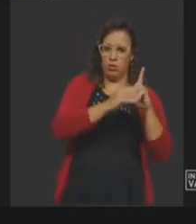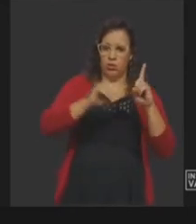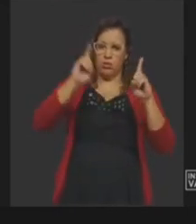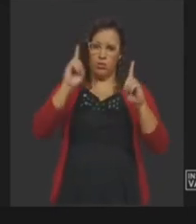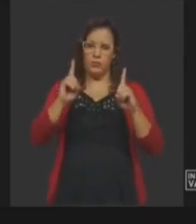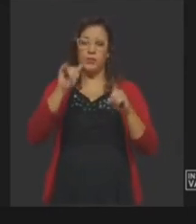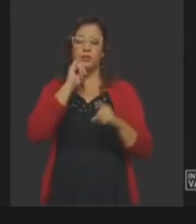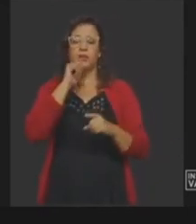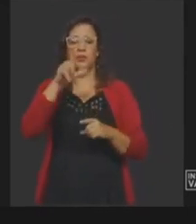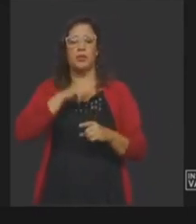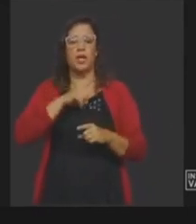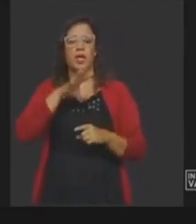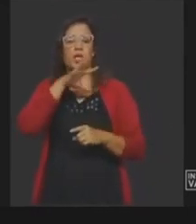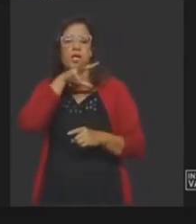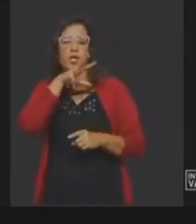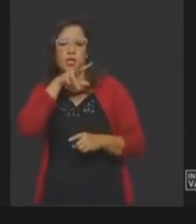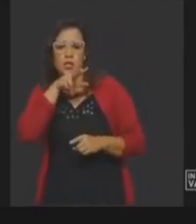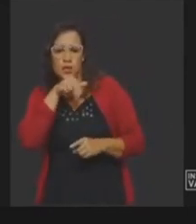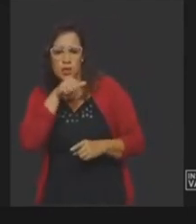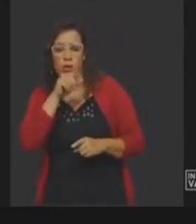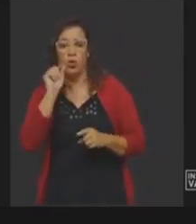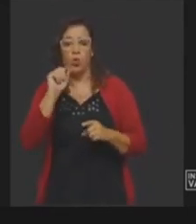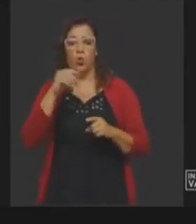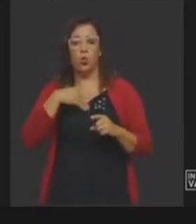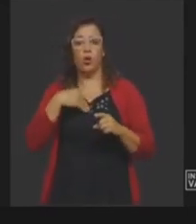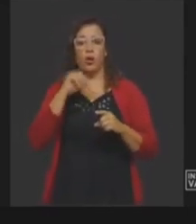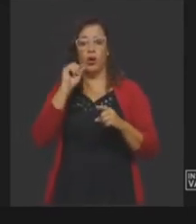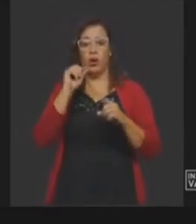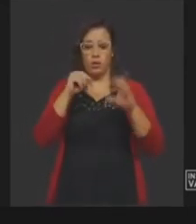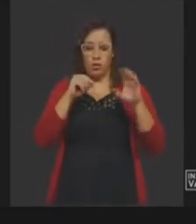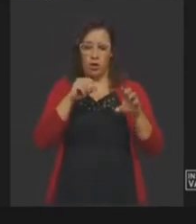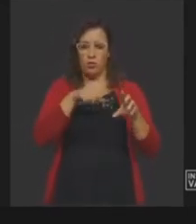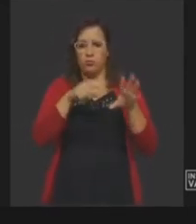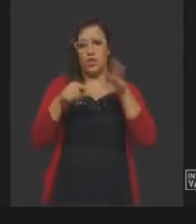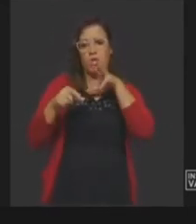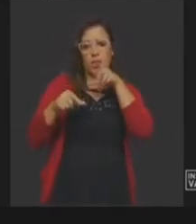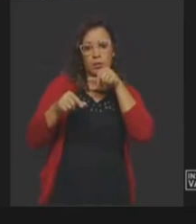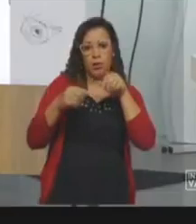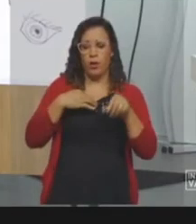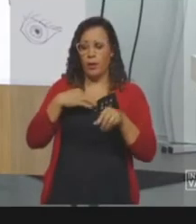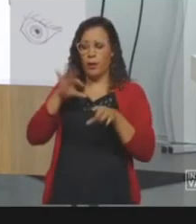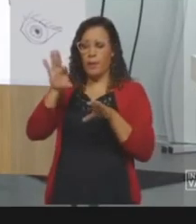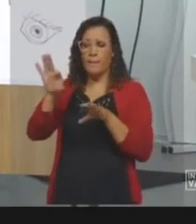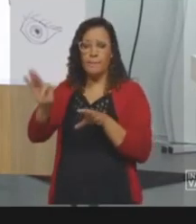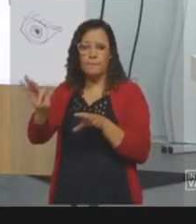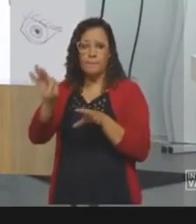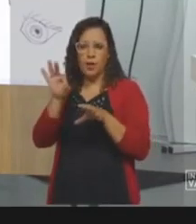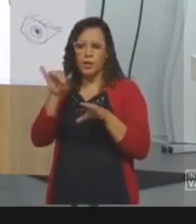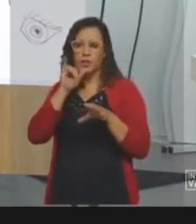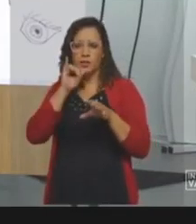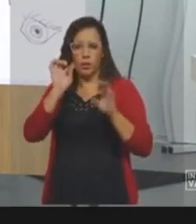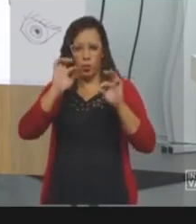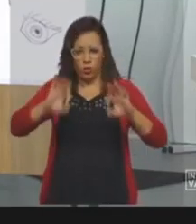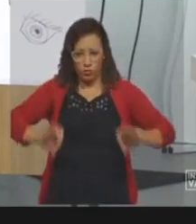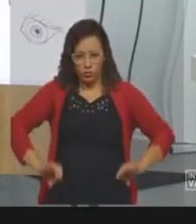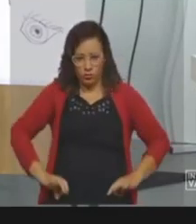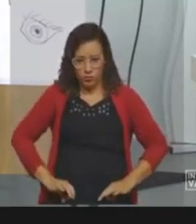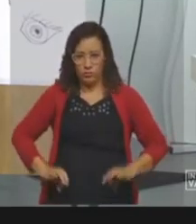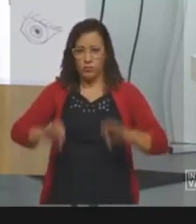mamíferos, o embrião produzido é implantado no útero para o desenvolvimento. Então depois que você pegou lá o núcleo daquela